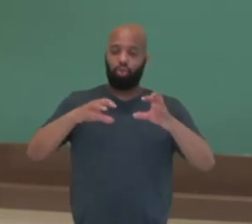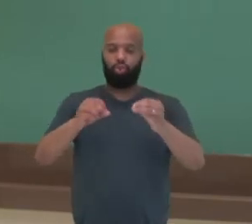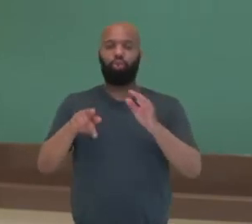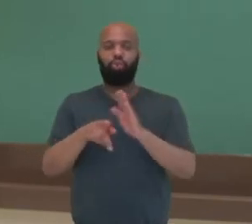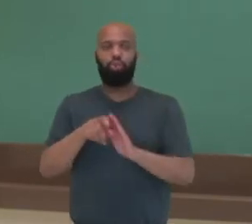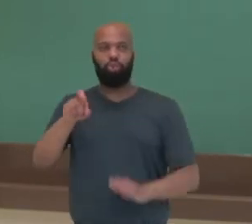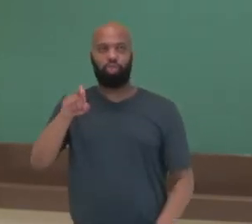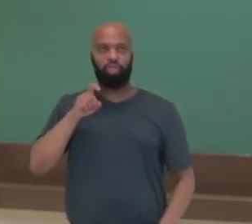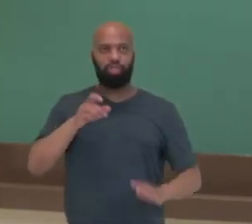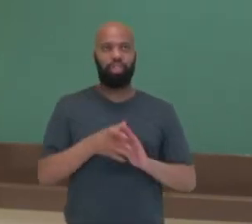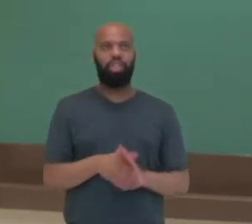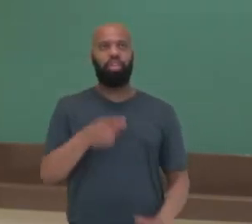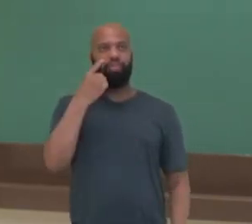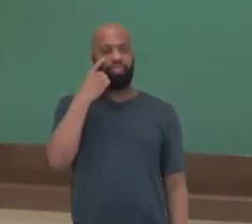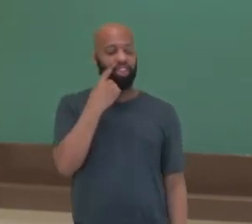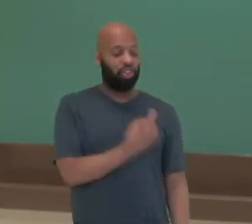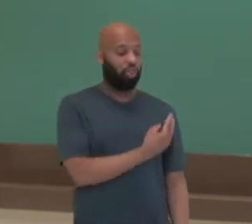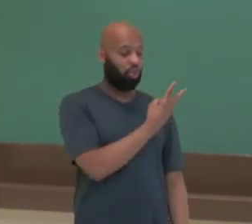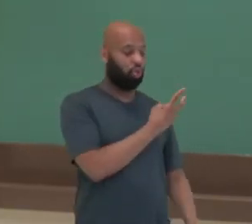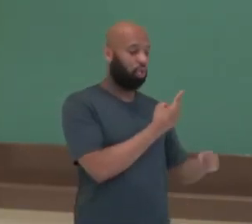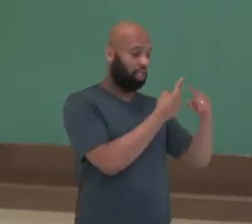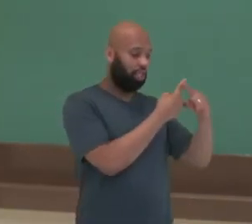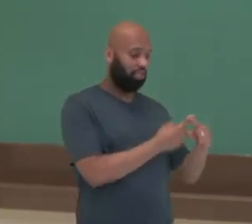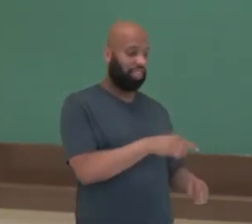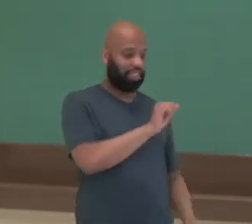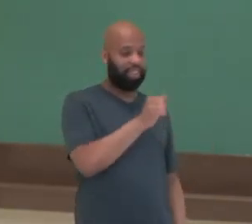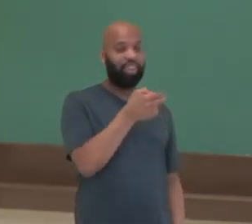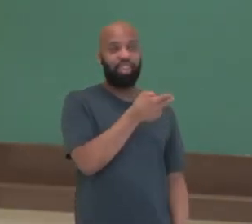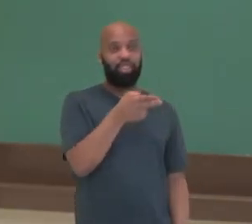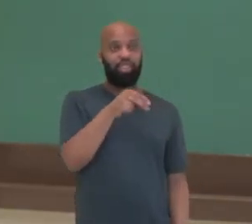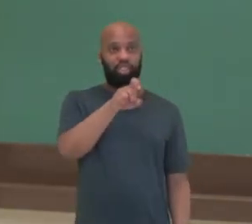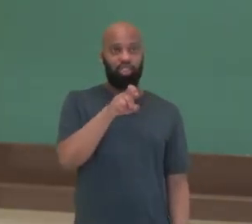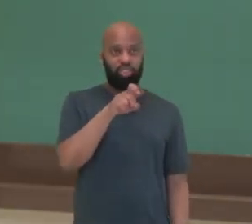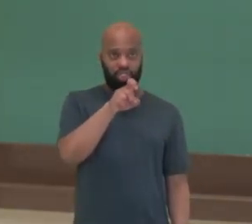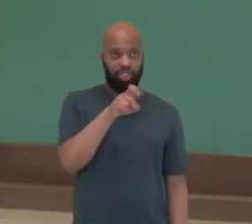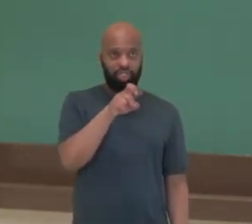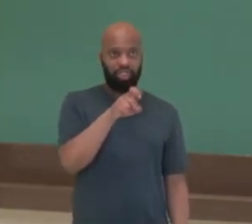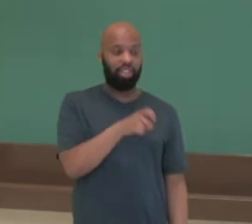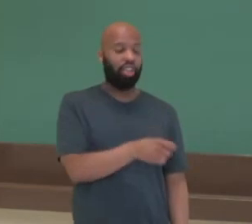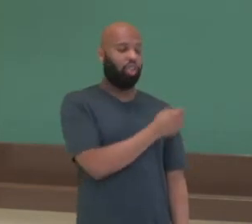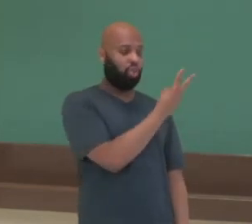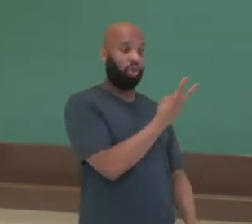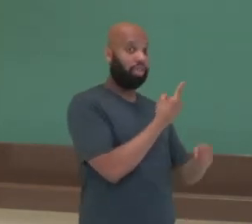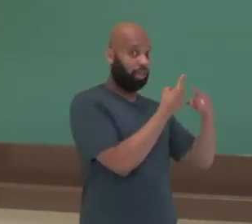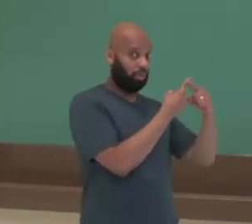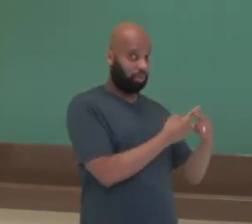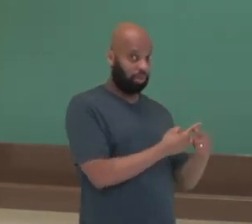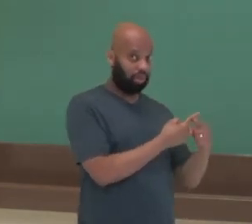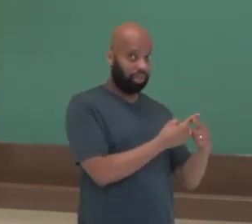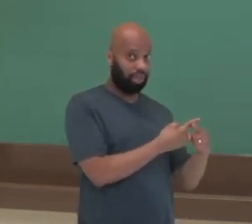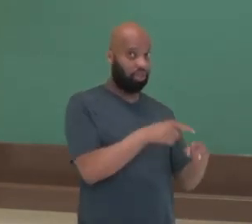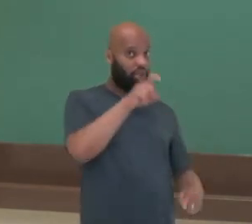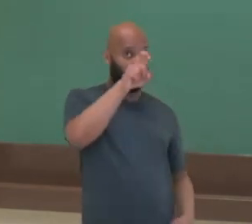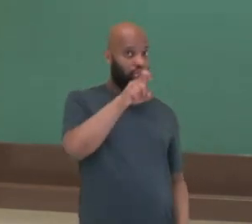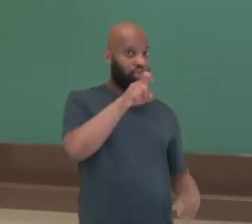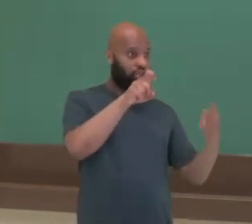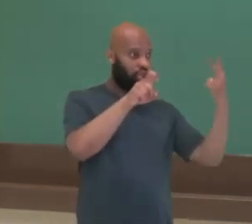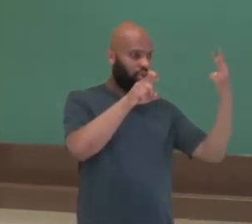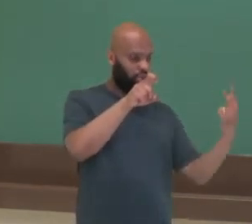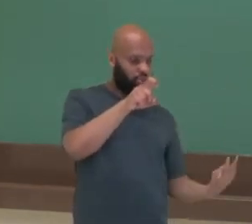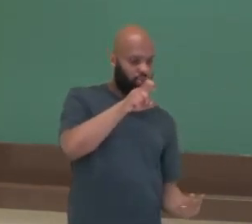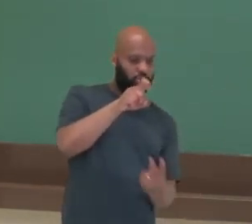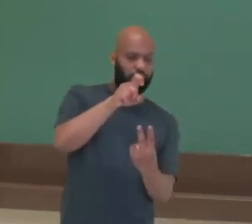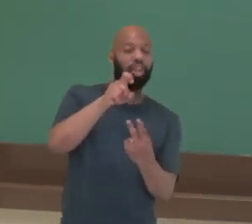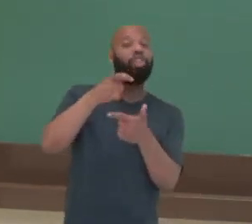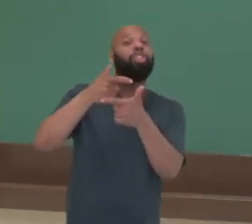lá. 2 vezes A vai ser igual a X. Esse 2 que está multiplicando, ele passa para o